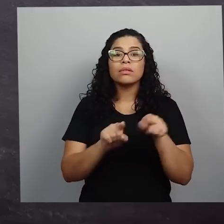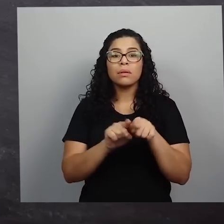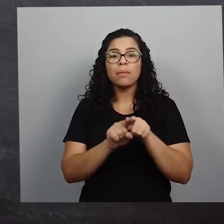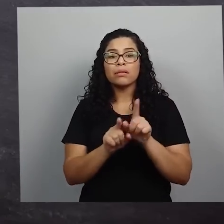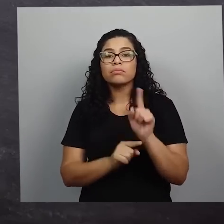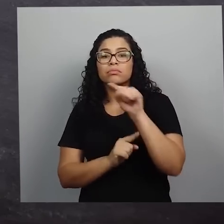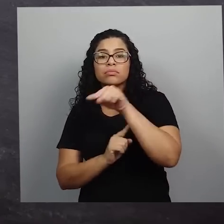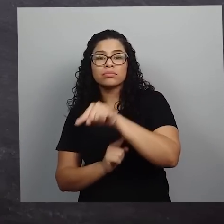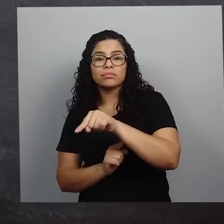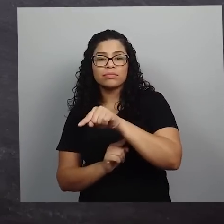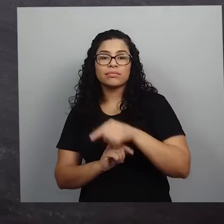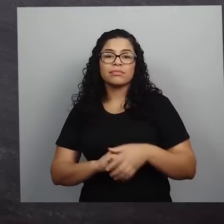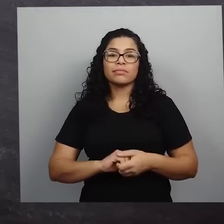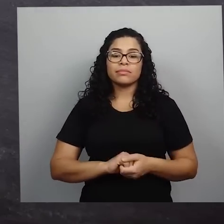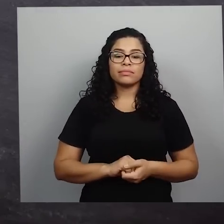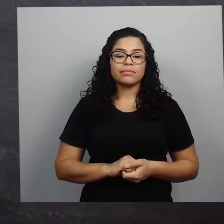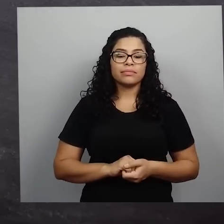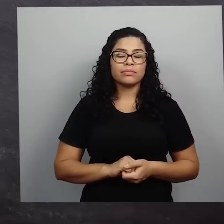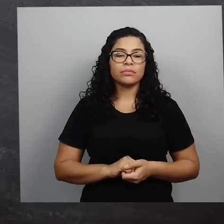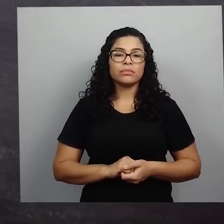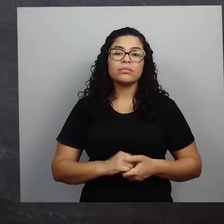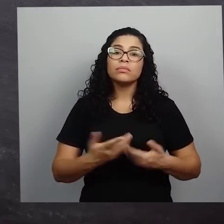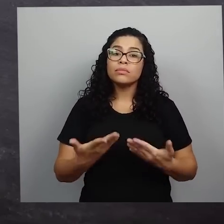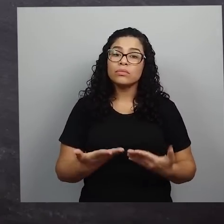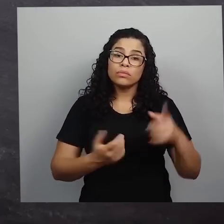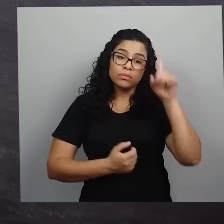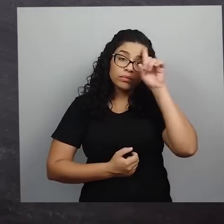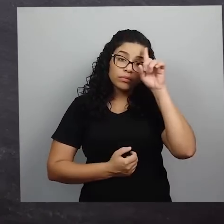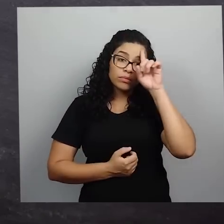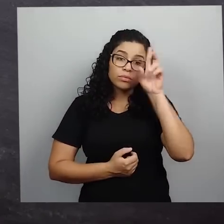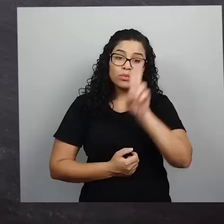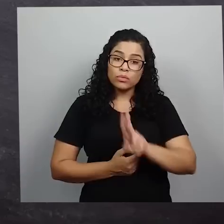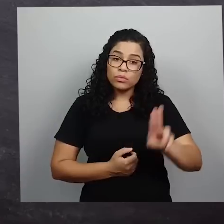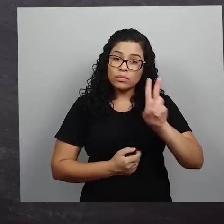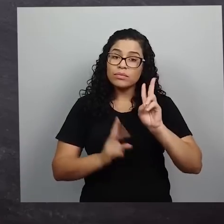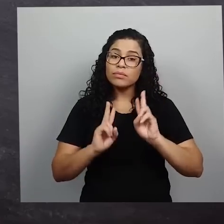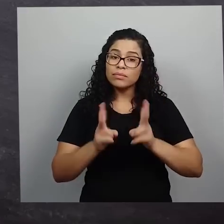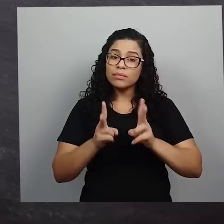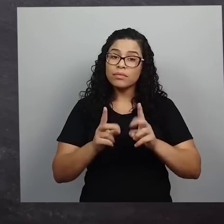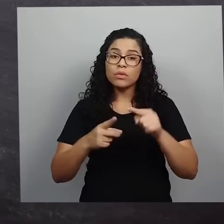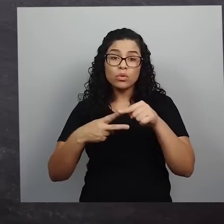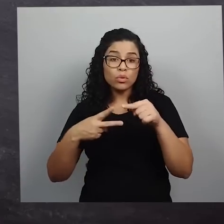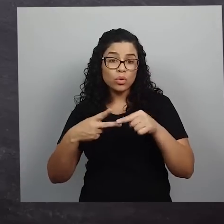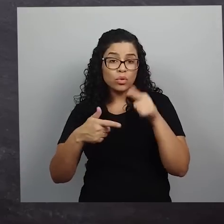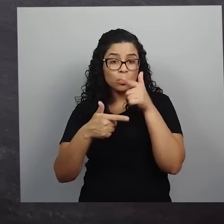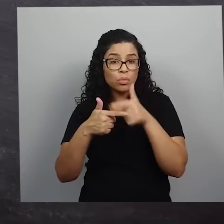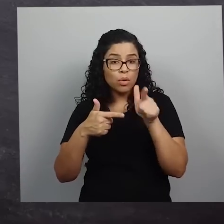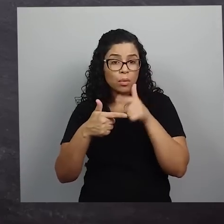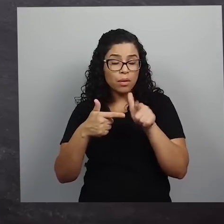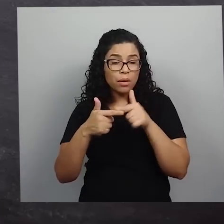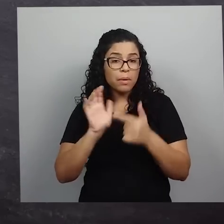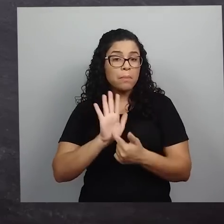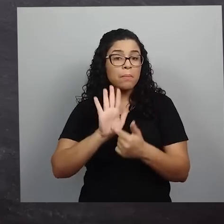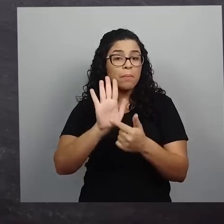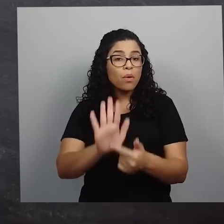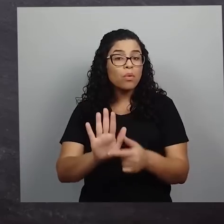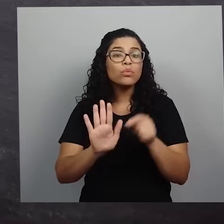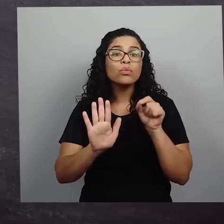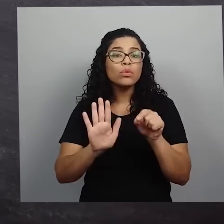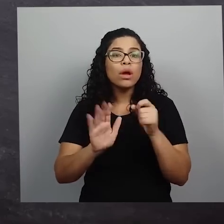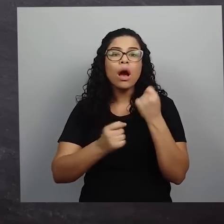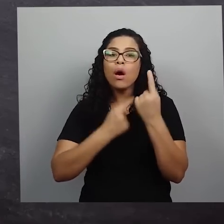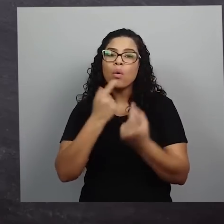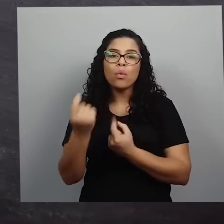é muito grande. Esses dois probleminhas, eles nos trazem apenas alguns